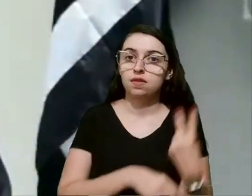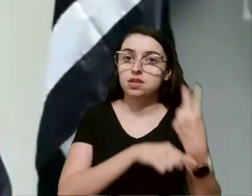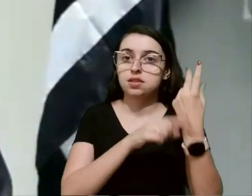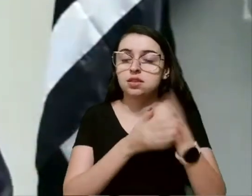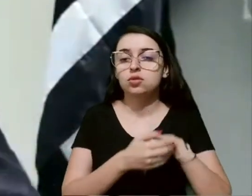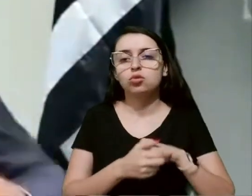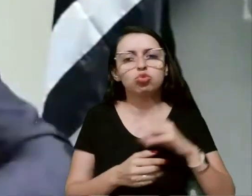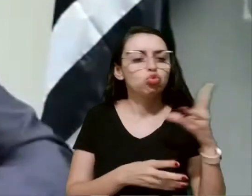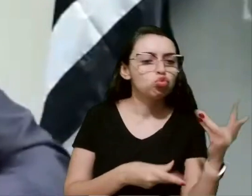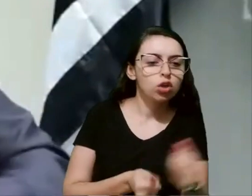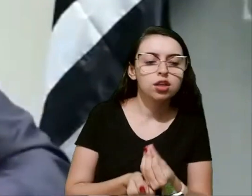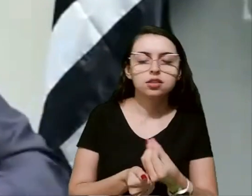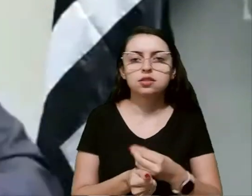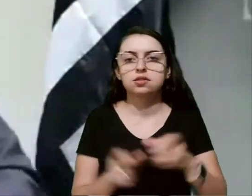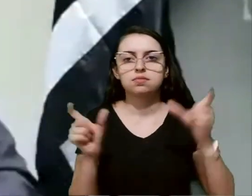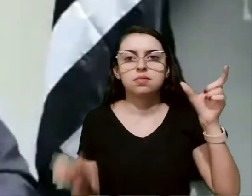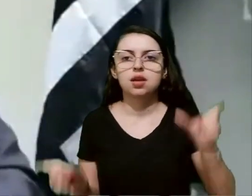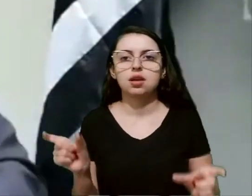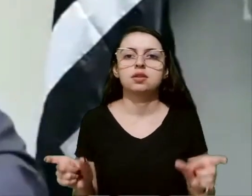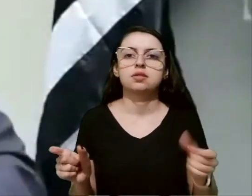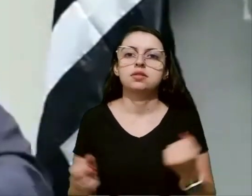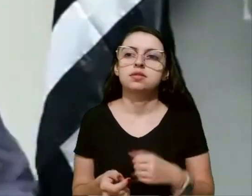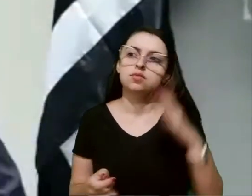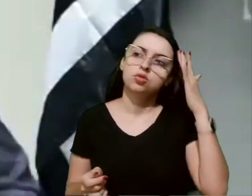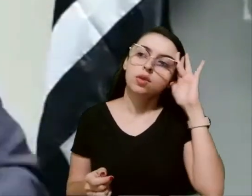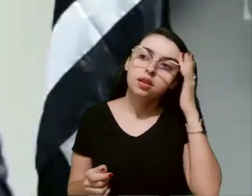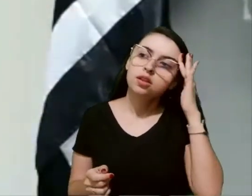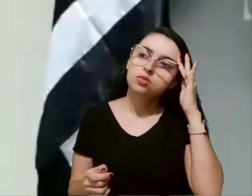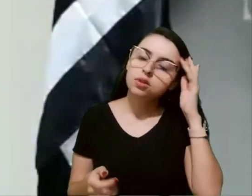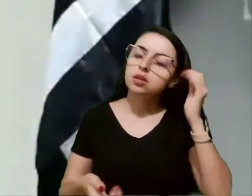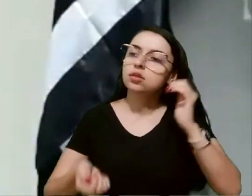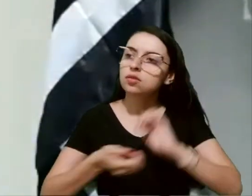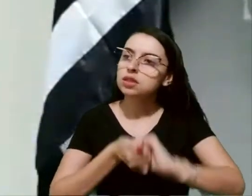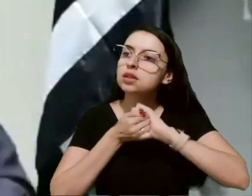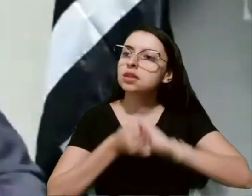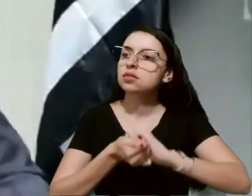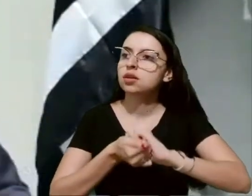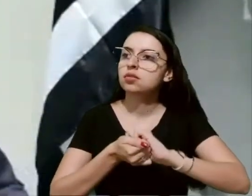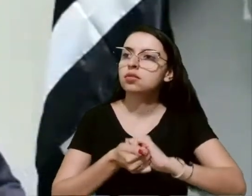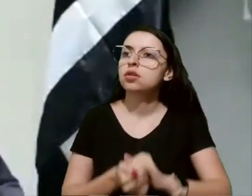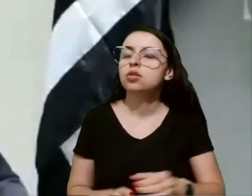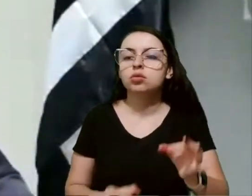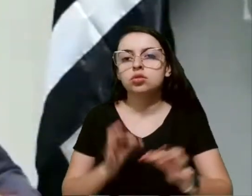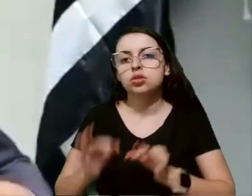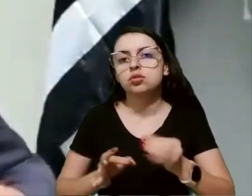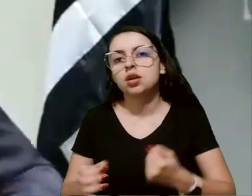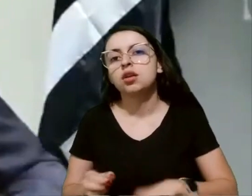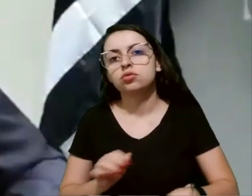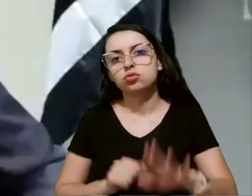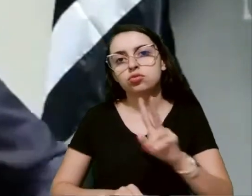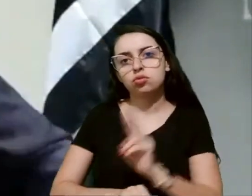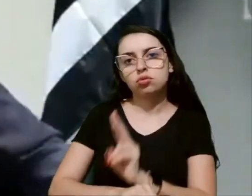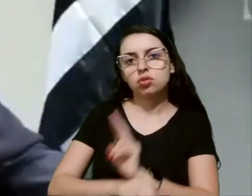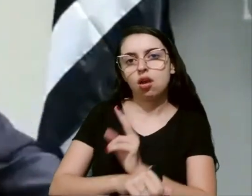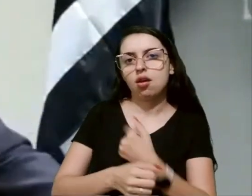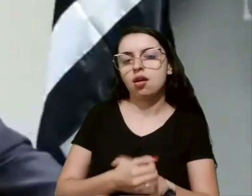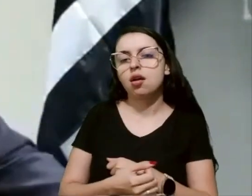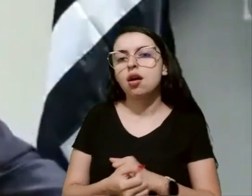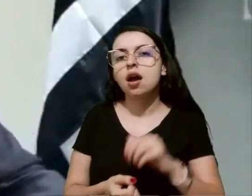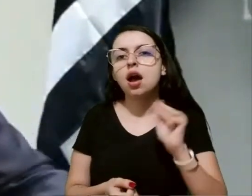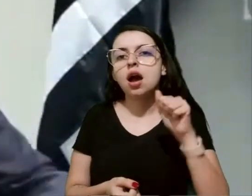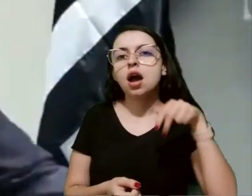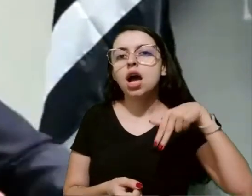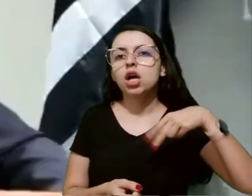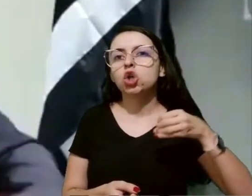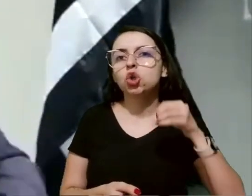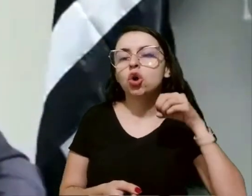vencidas, todas as partes, as partes racionais fizessem acordo e o judiciário tivesse que cuidar da parte anômala, que é